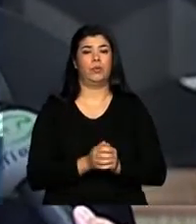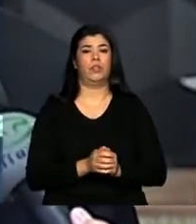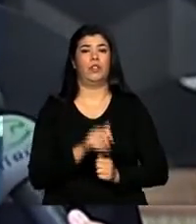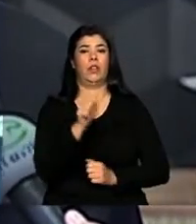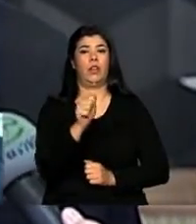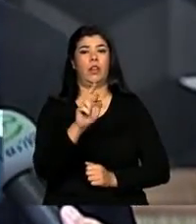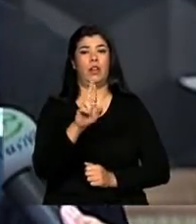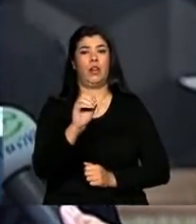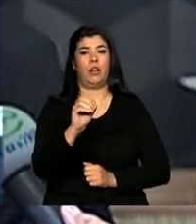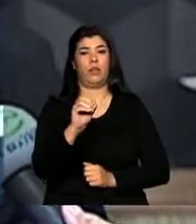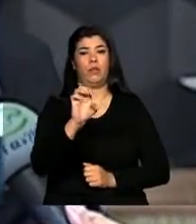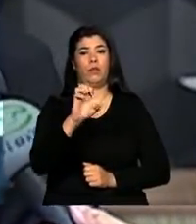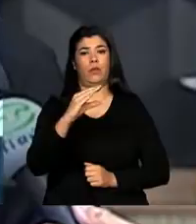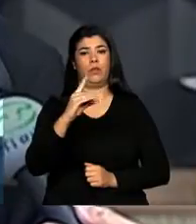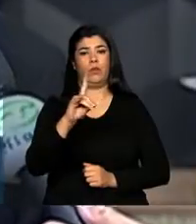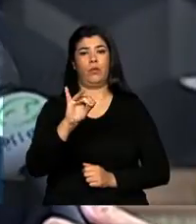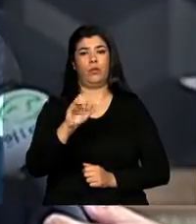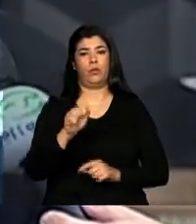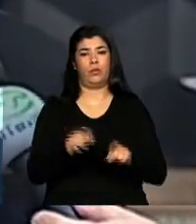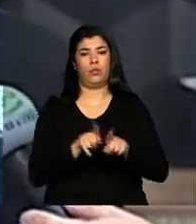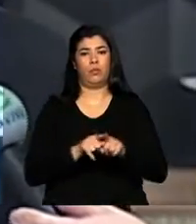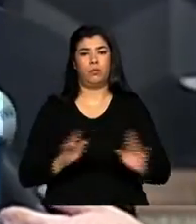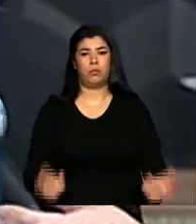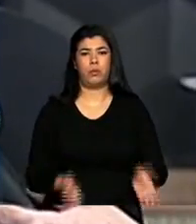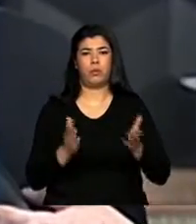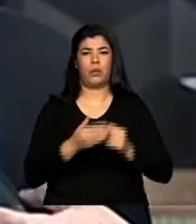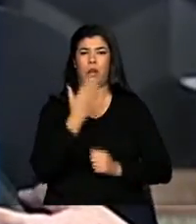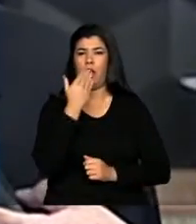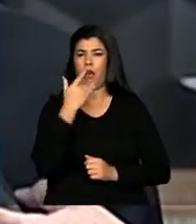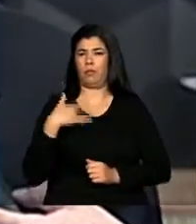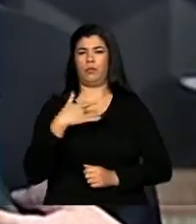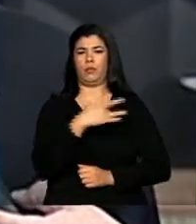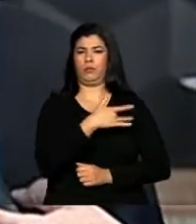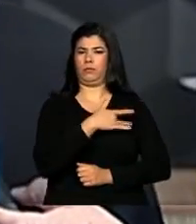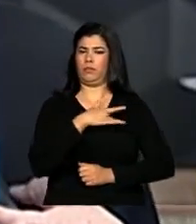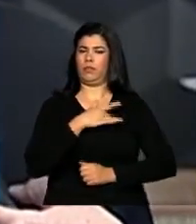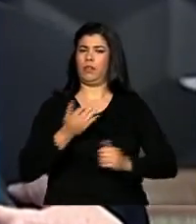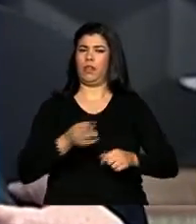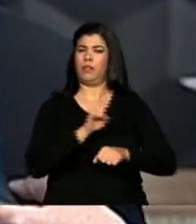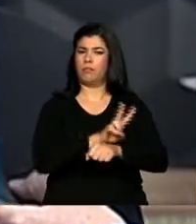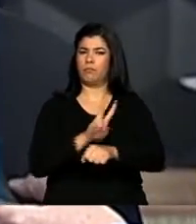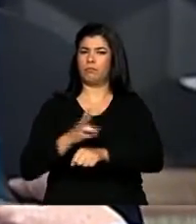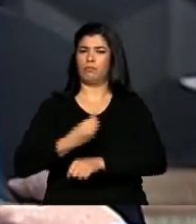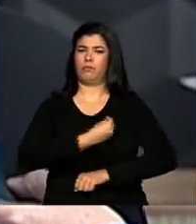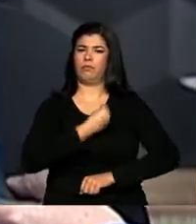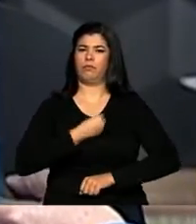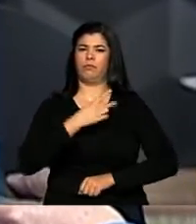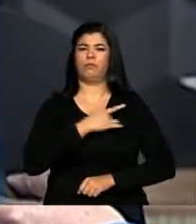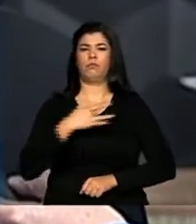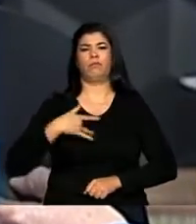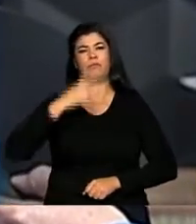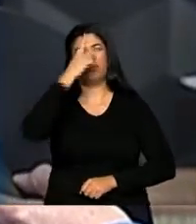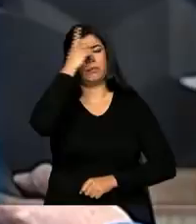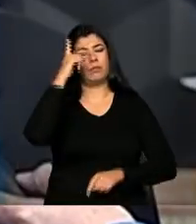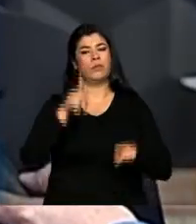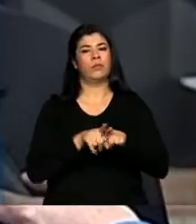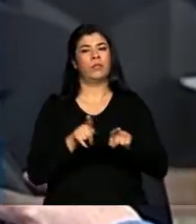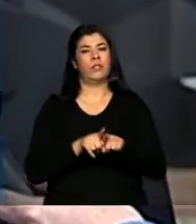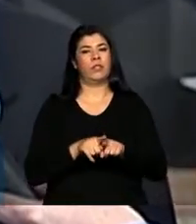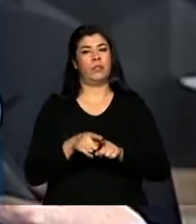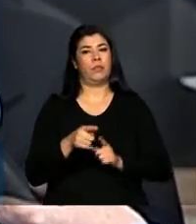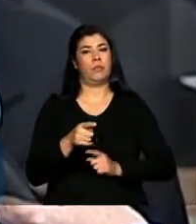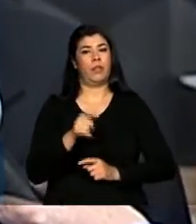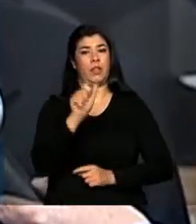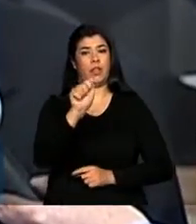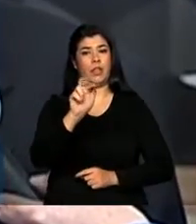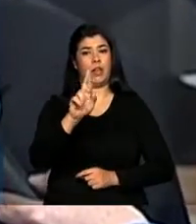de alimentos saudáveis que efetivamente promovam a saúde e a vida das pessoas, a agroindústria.